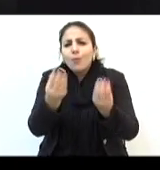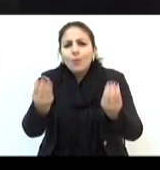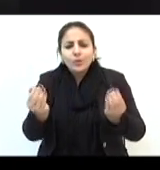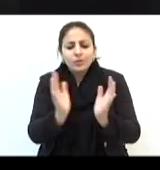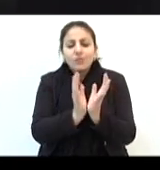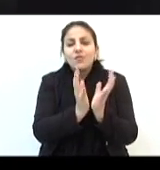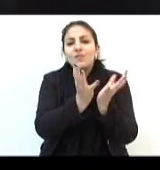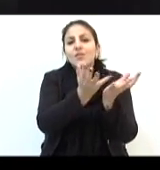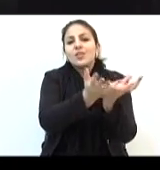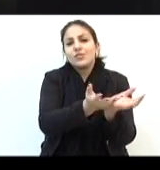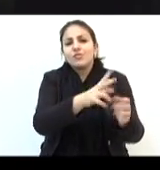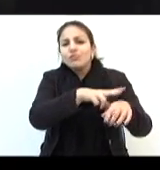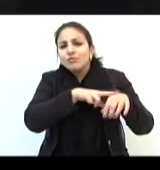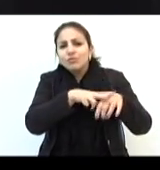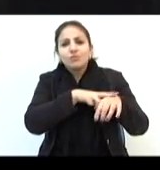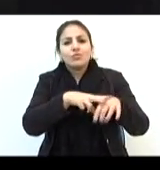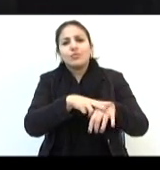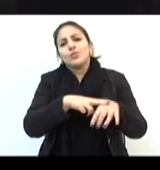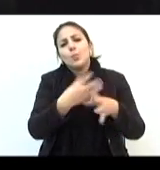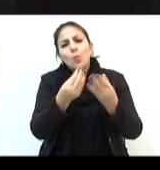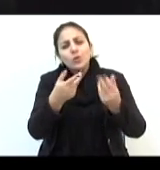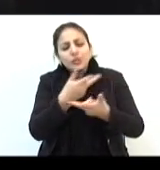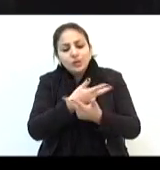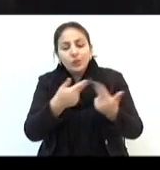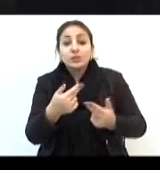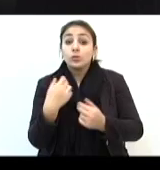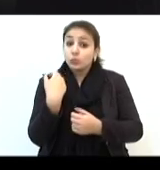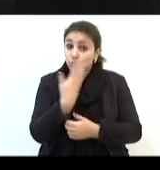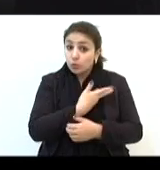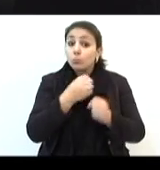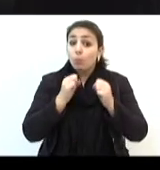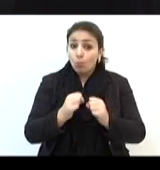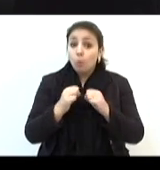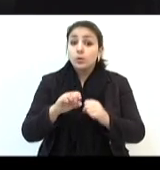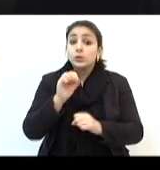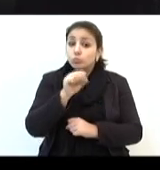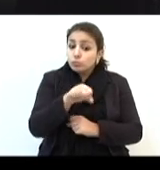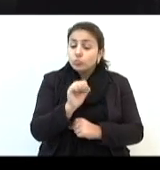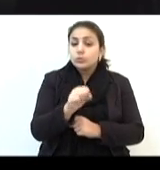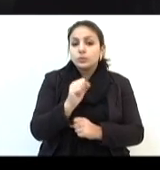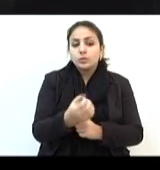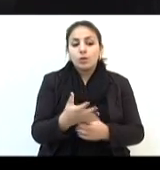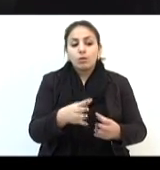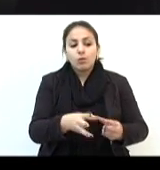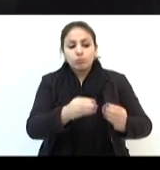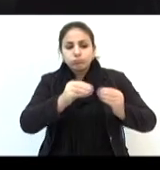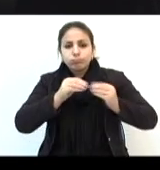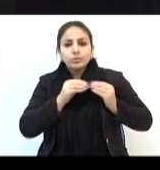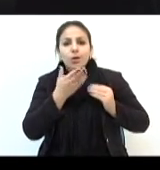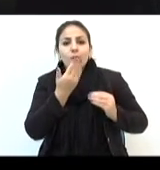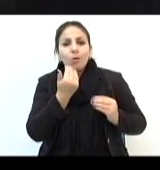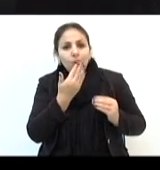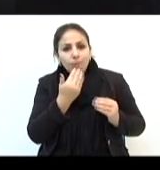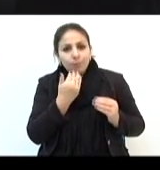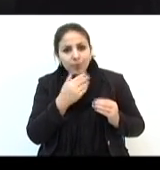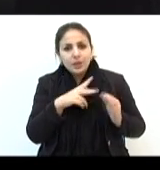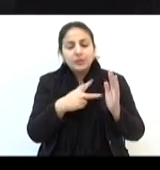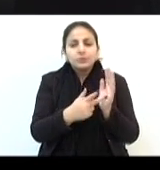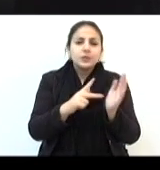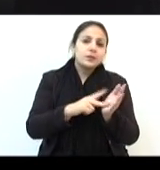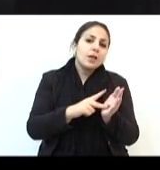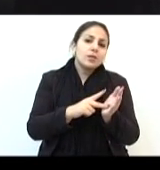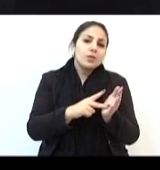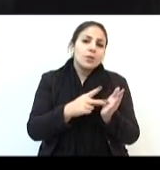em verduras, em vegetais, enfim, e que a gente pode se apoderar desses alimentos no